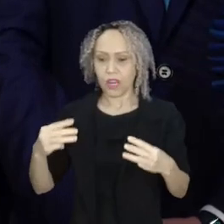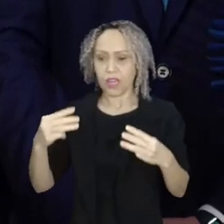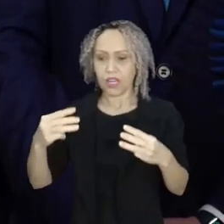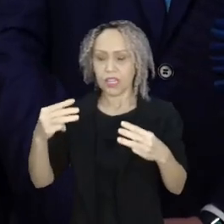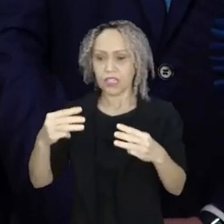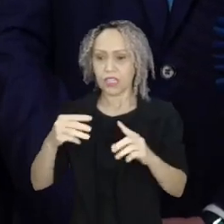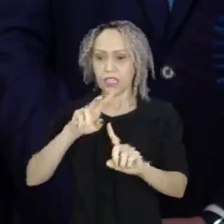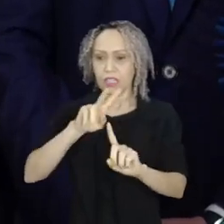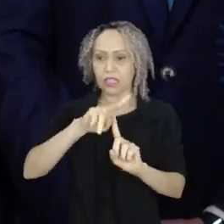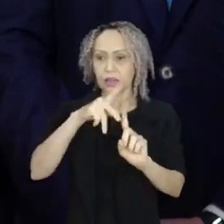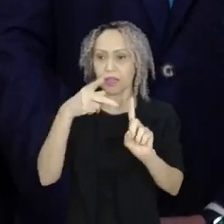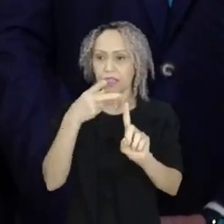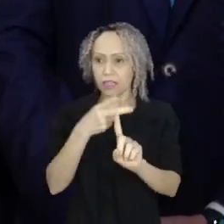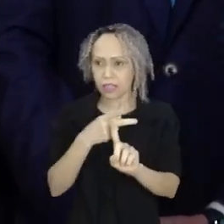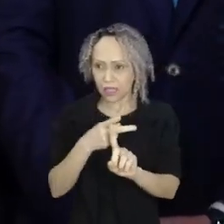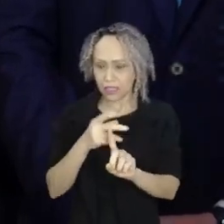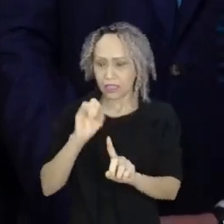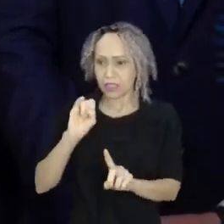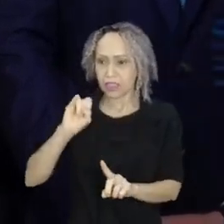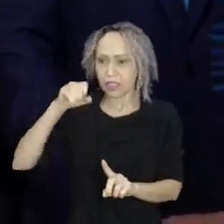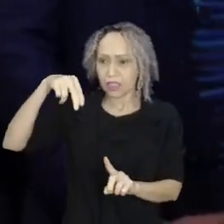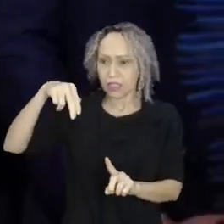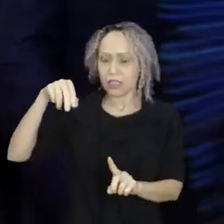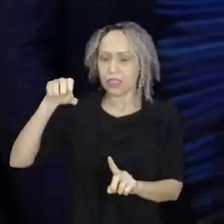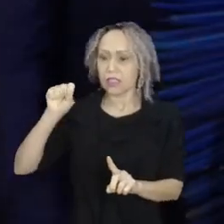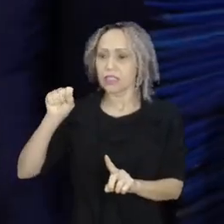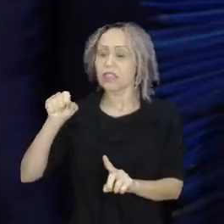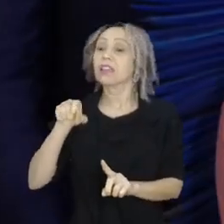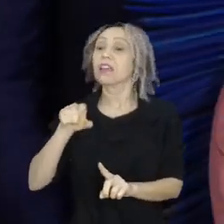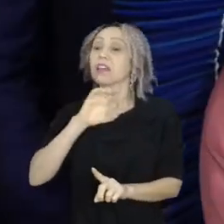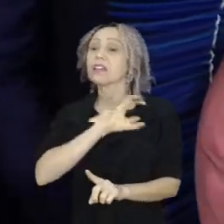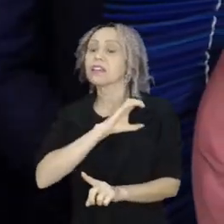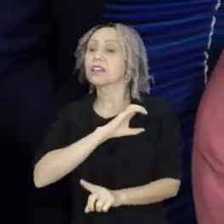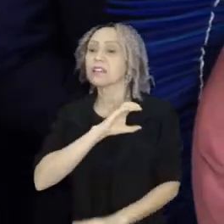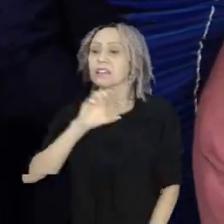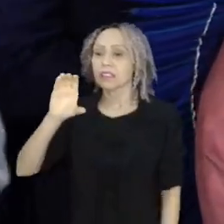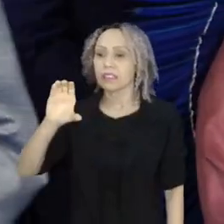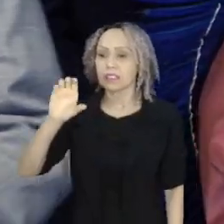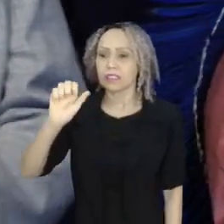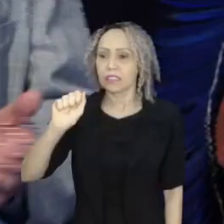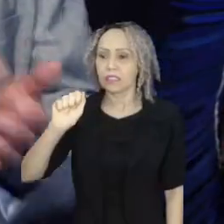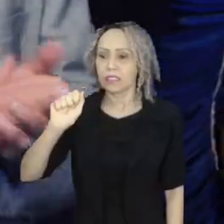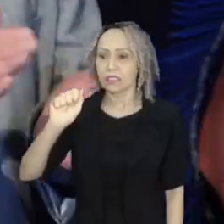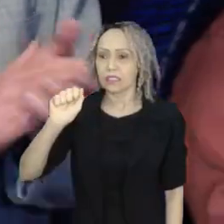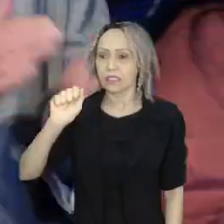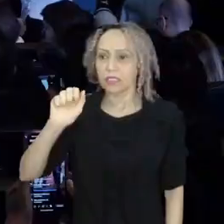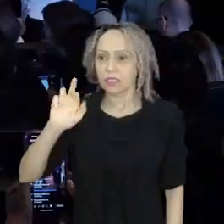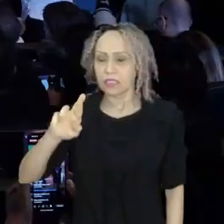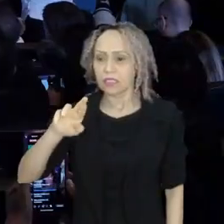assumir o ministério é o companheiro Carlos Lupe, representando o PDT.